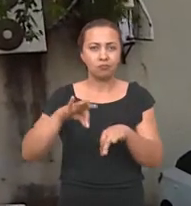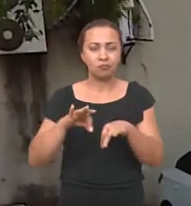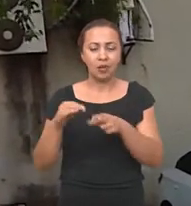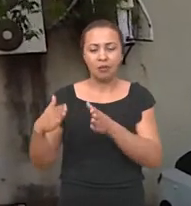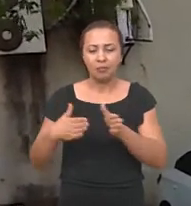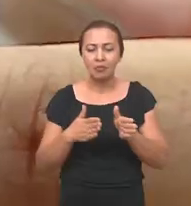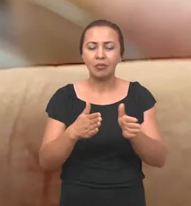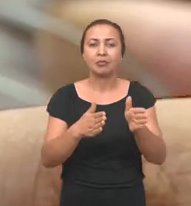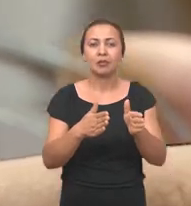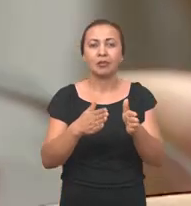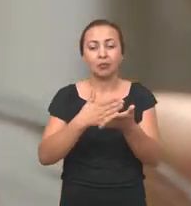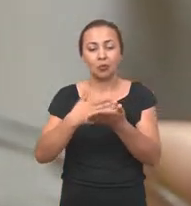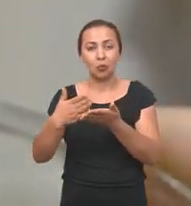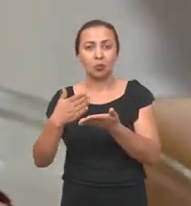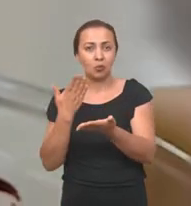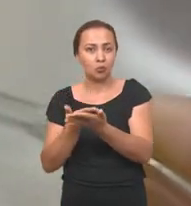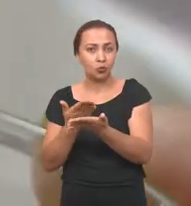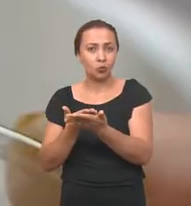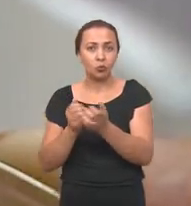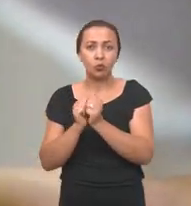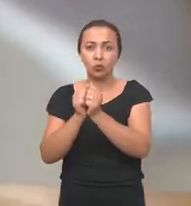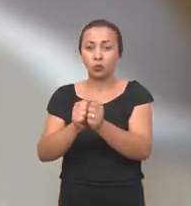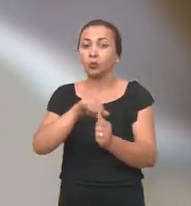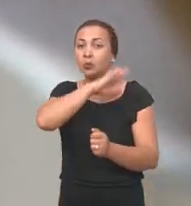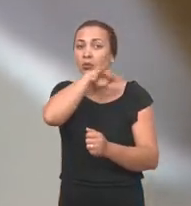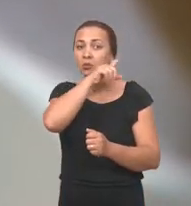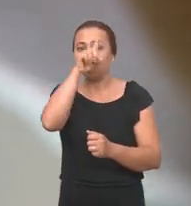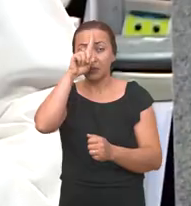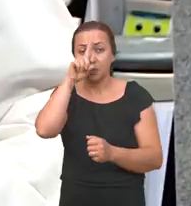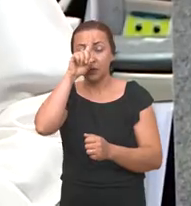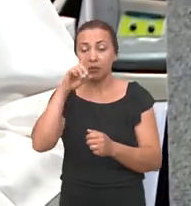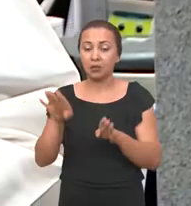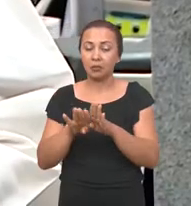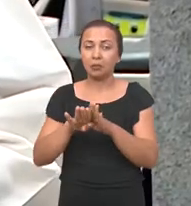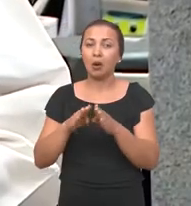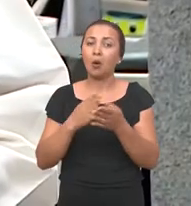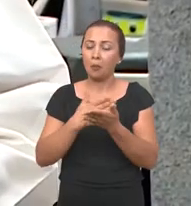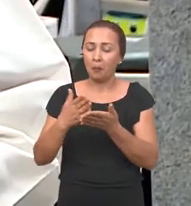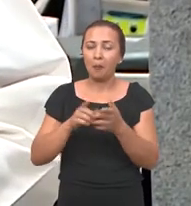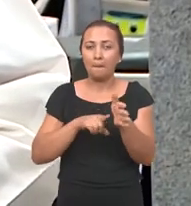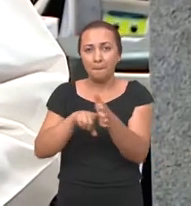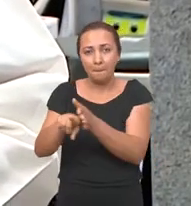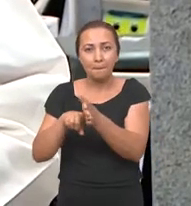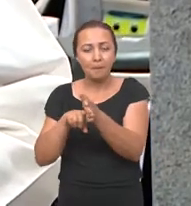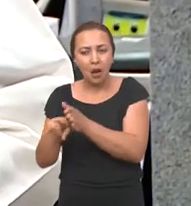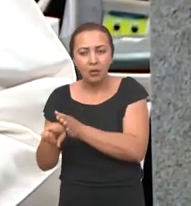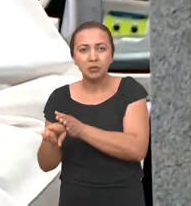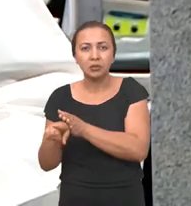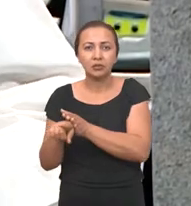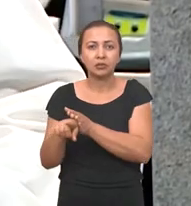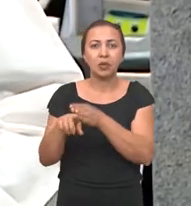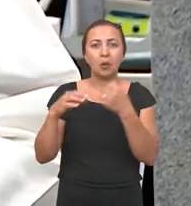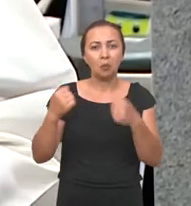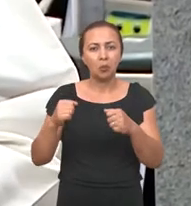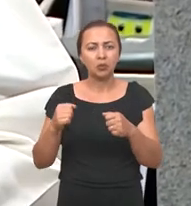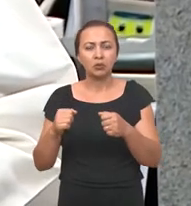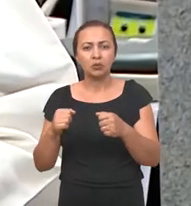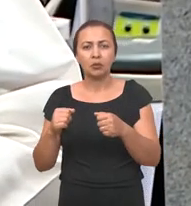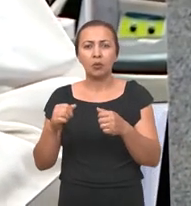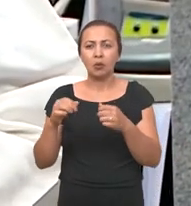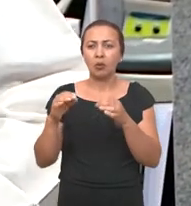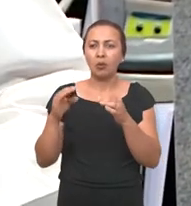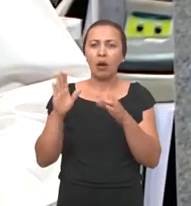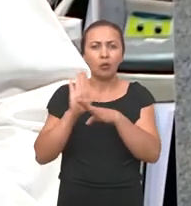Em paralelo a esse início de estudo com os animais peçonhentos, a gente também começou a investigar a possível